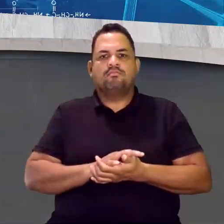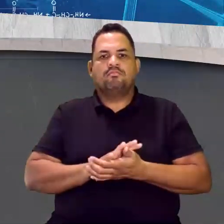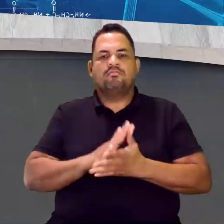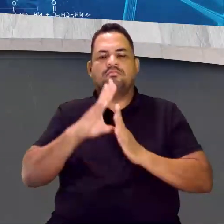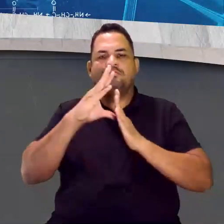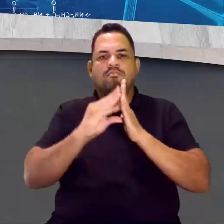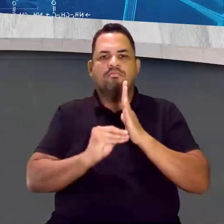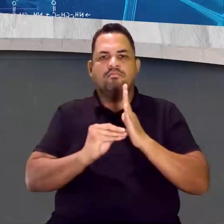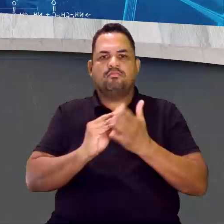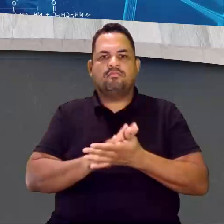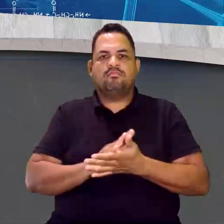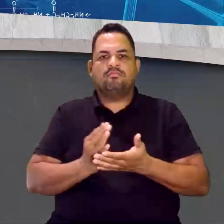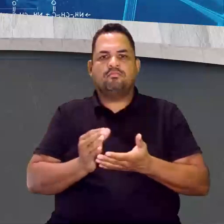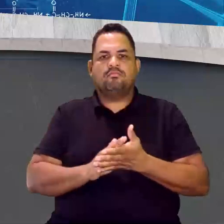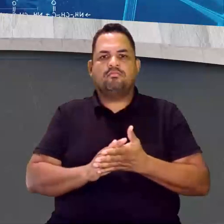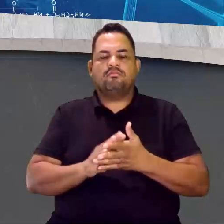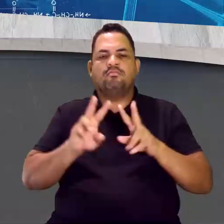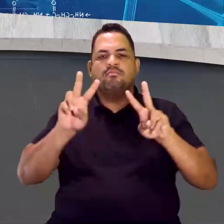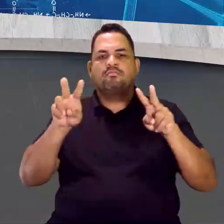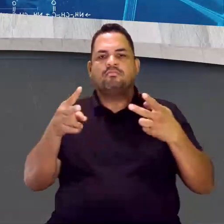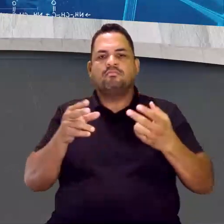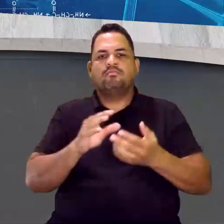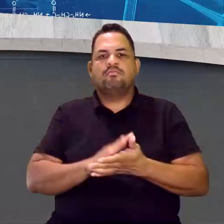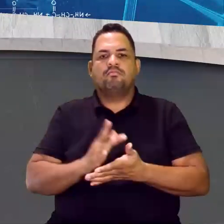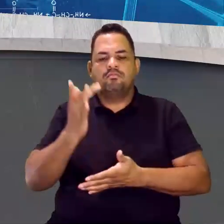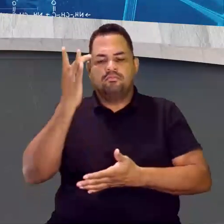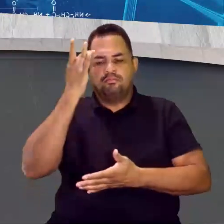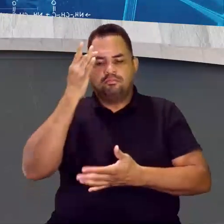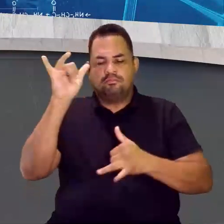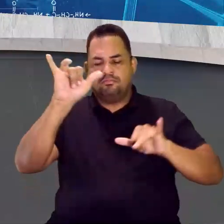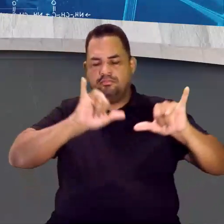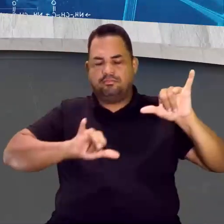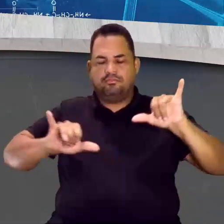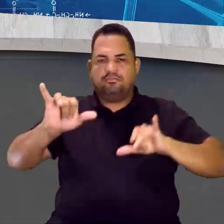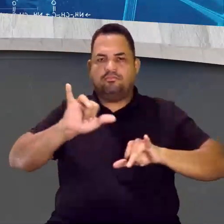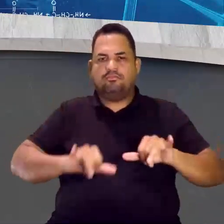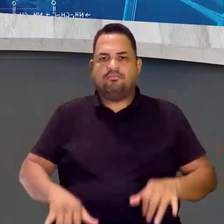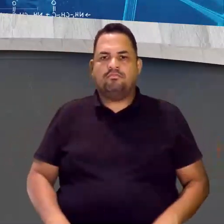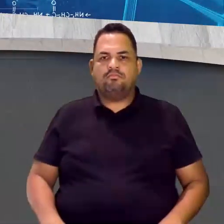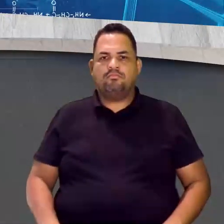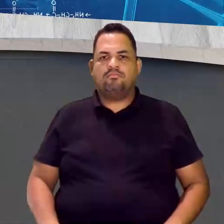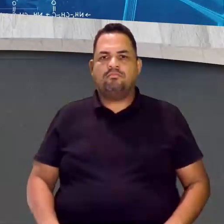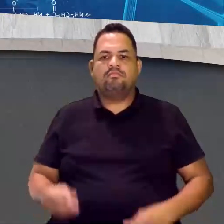este conteúdo que foi denominado de fórmulas químicas, ok?